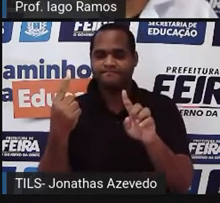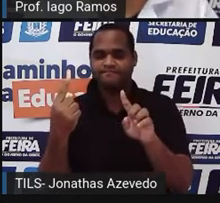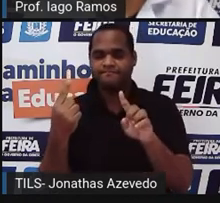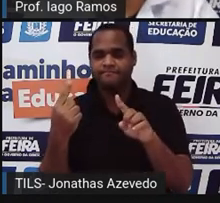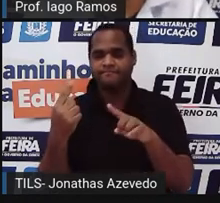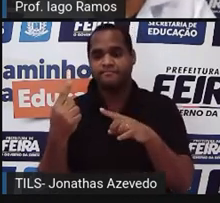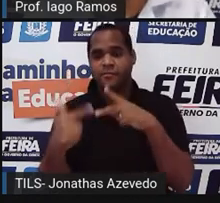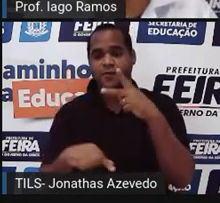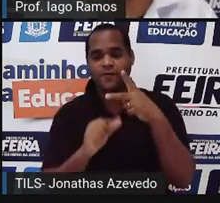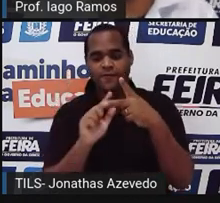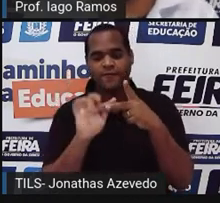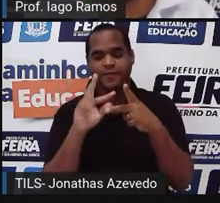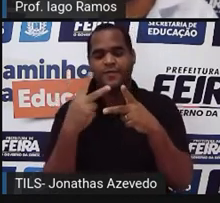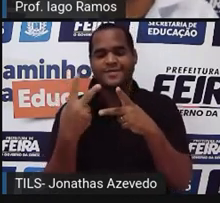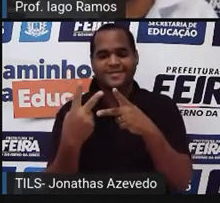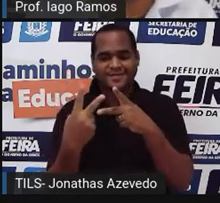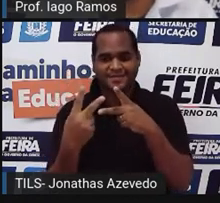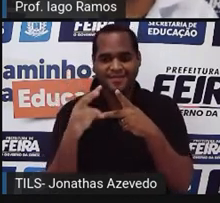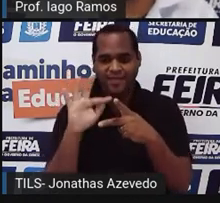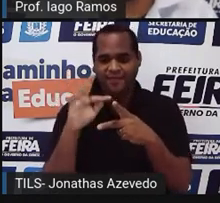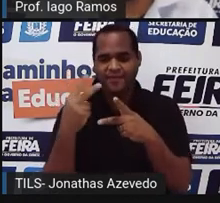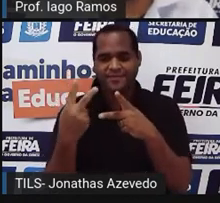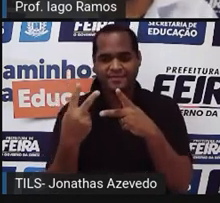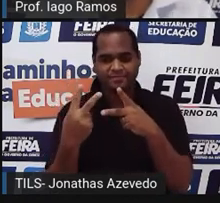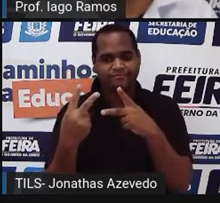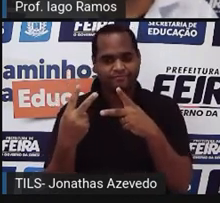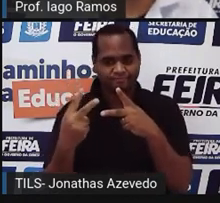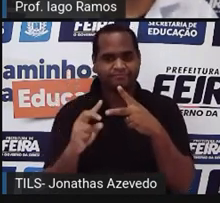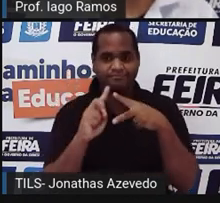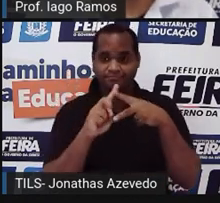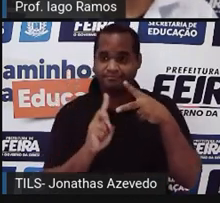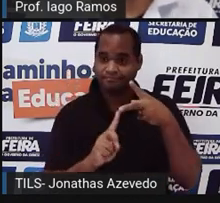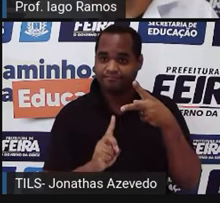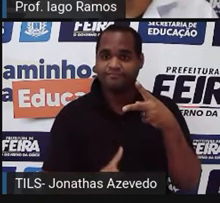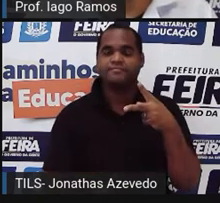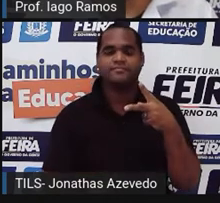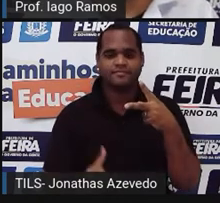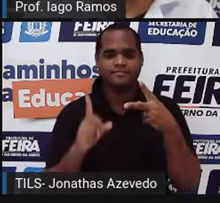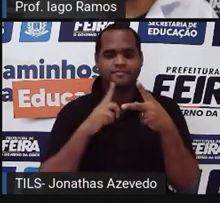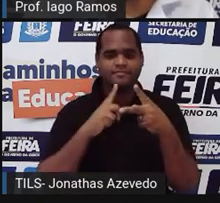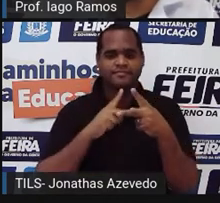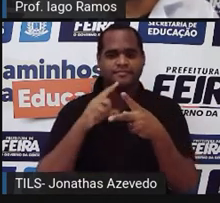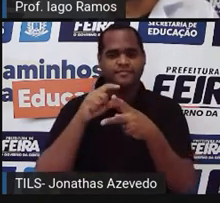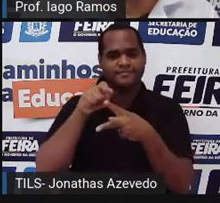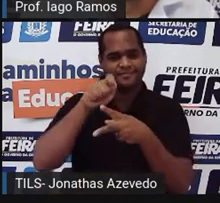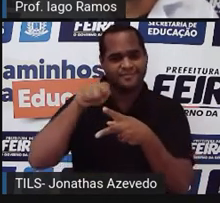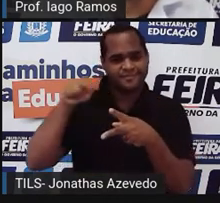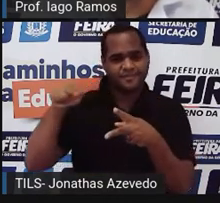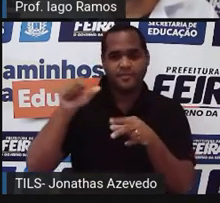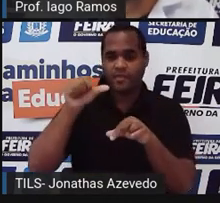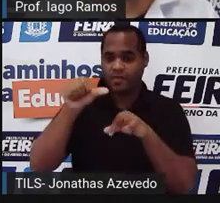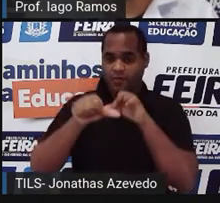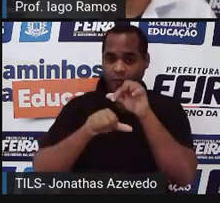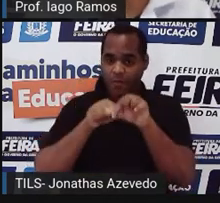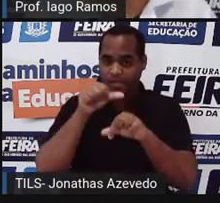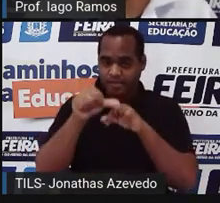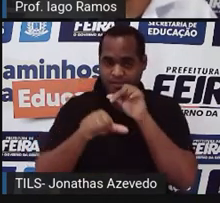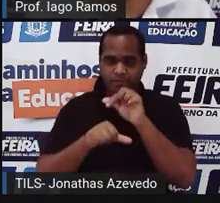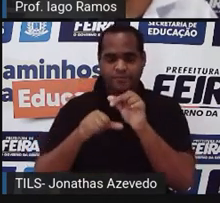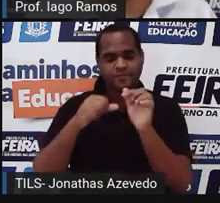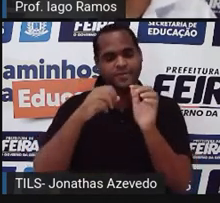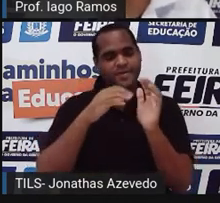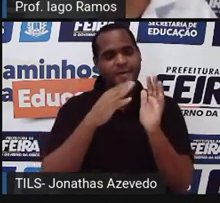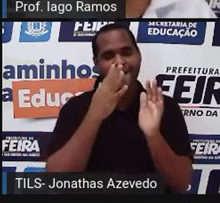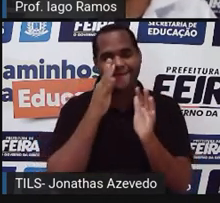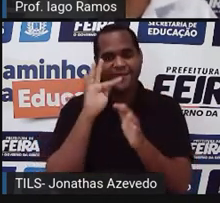E outra é a F2, é a figura 2. E está escrito ali que a figura 2 é uma transformação